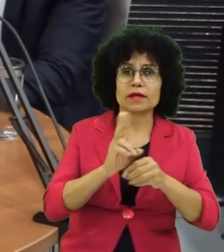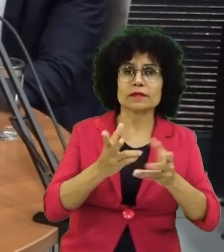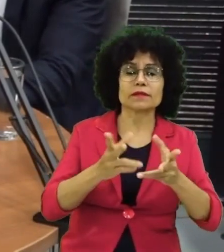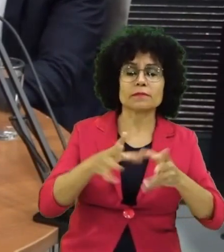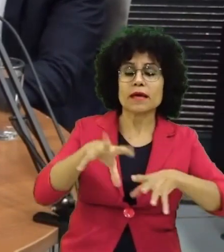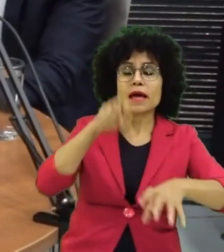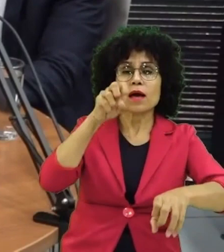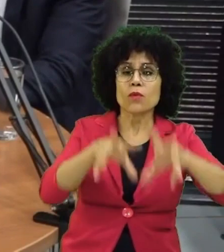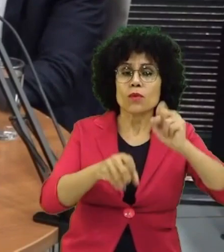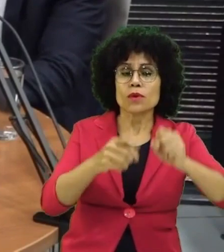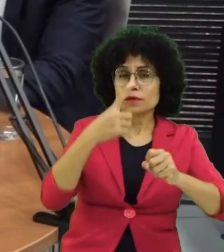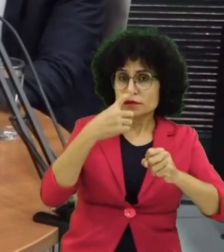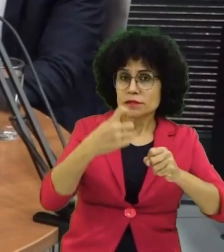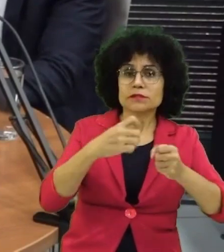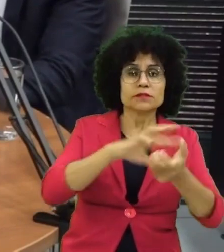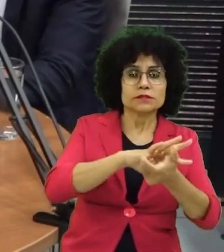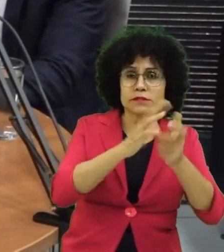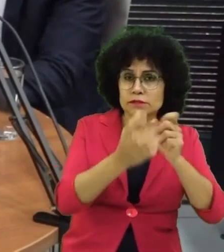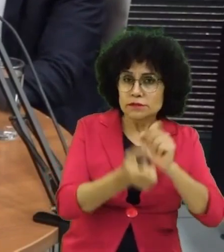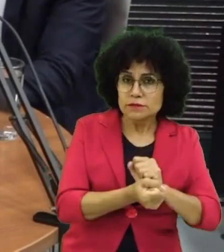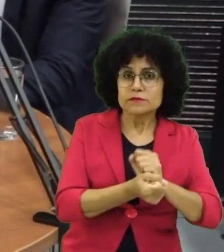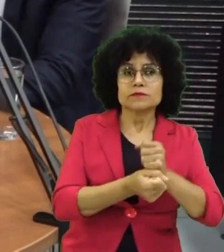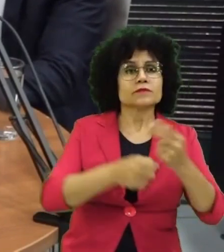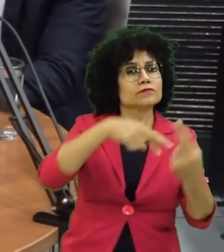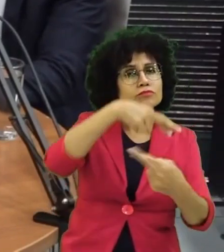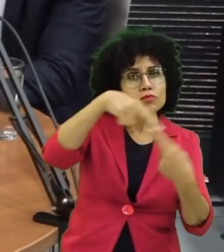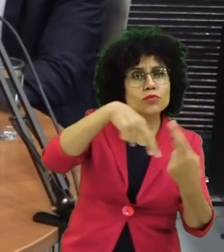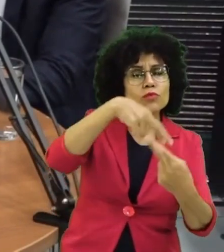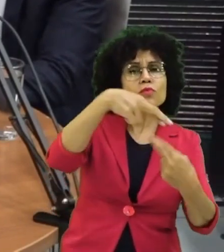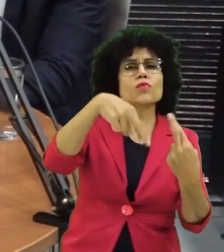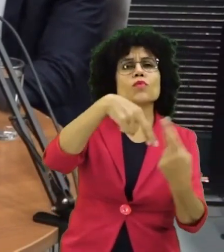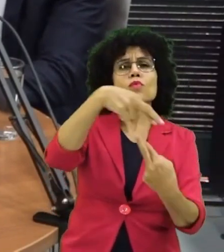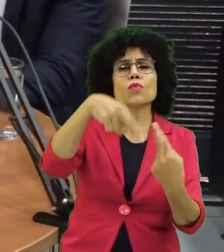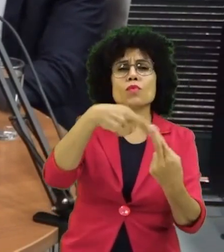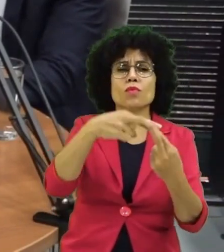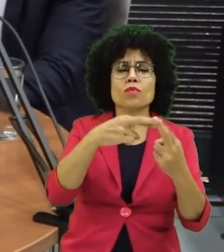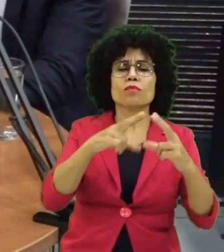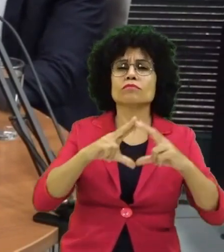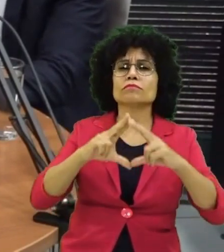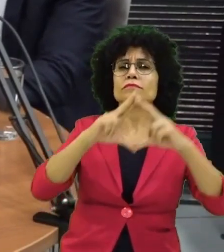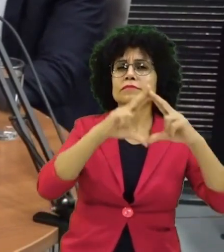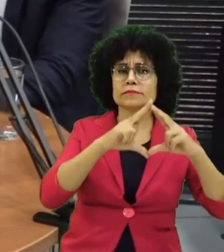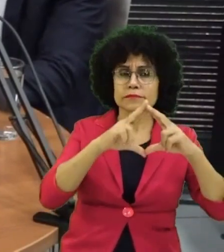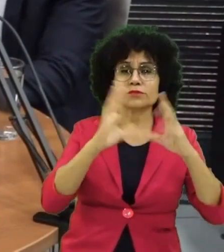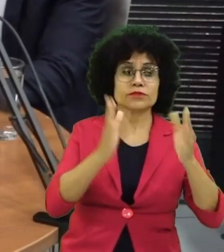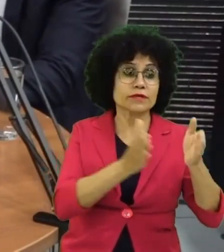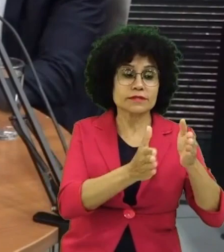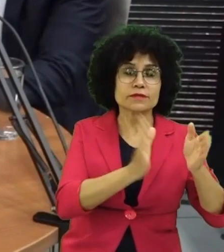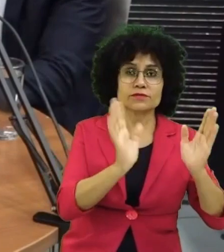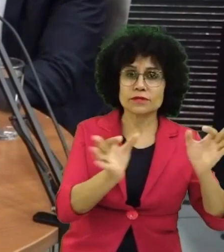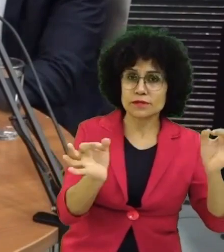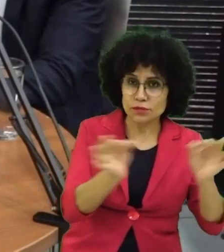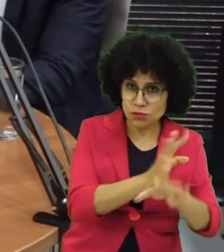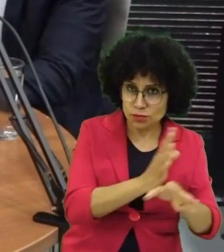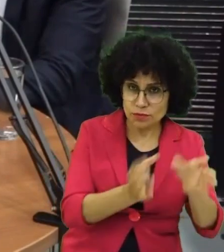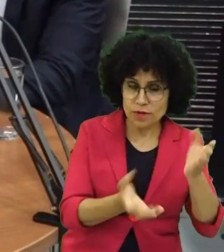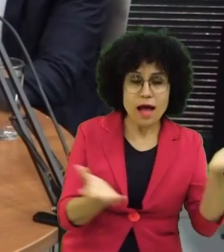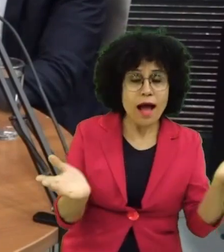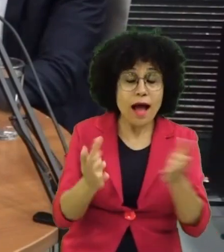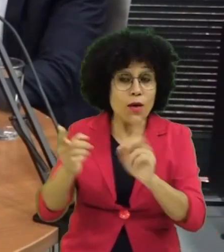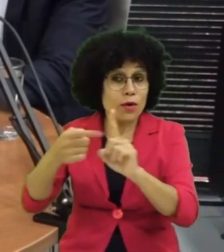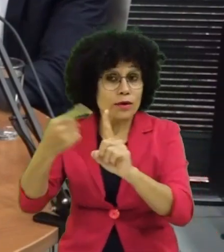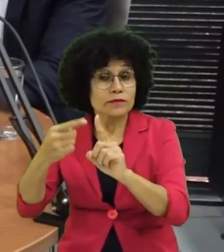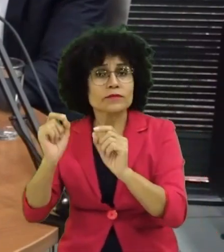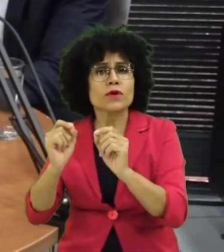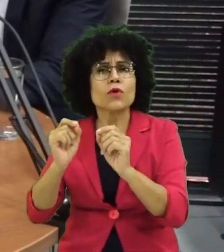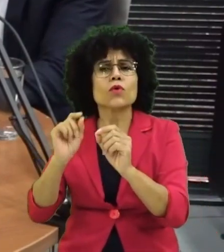resíduos sólidos de forma adequada, com coleta seletiva, com aterro sanitário, enfim. Essa etapa então já foi concluída, agora o desafio é implementar essas